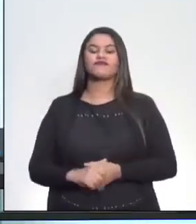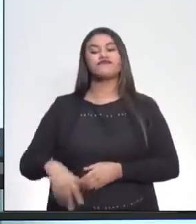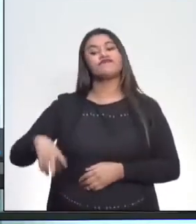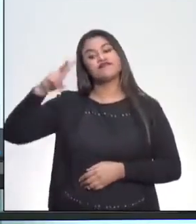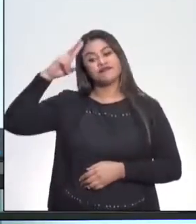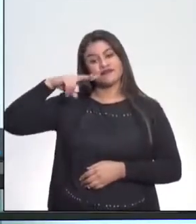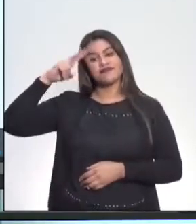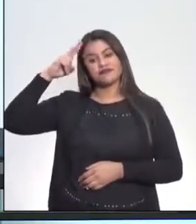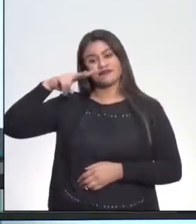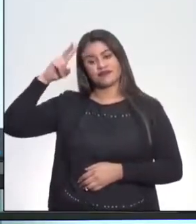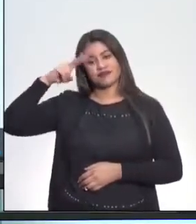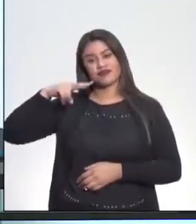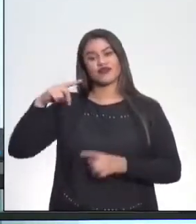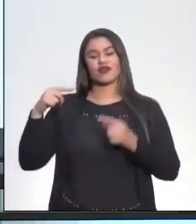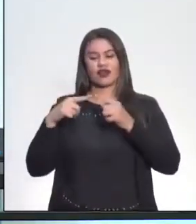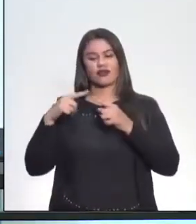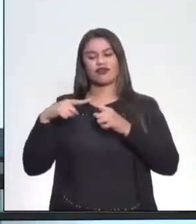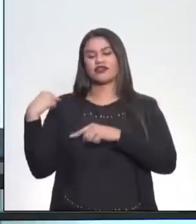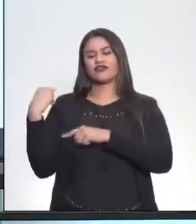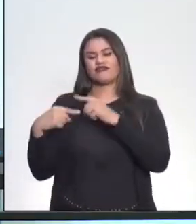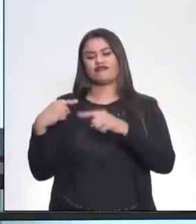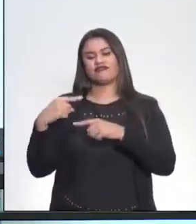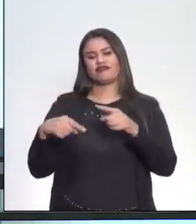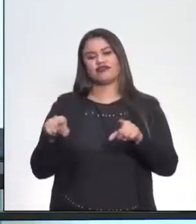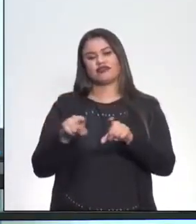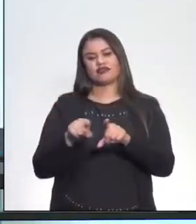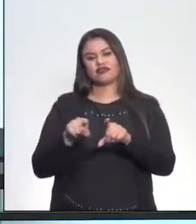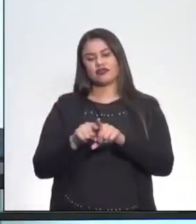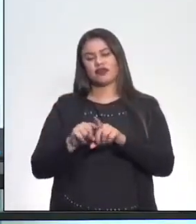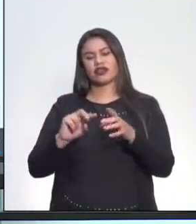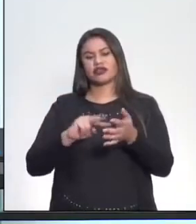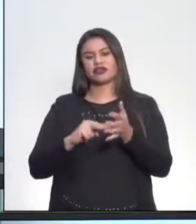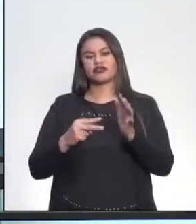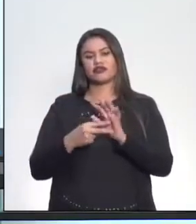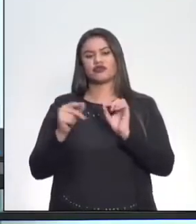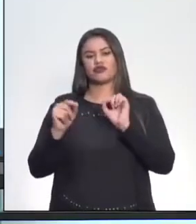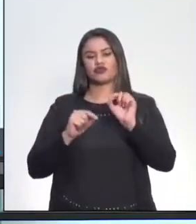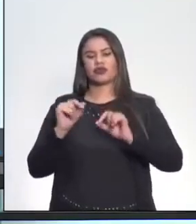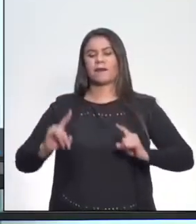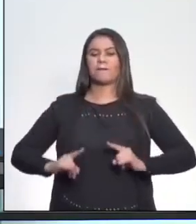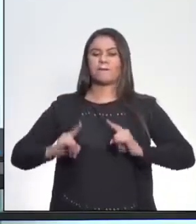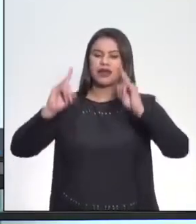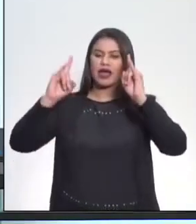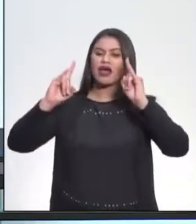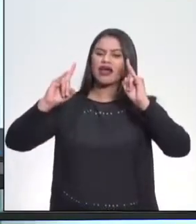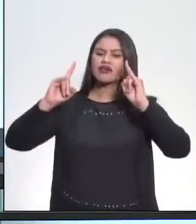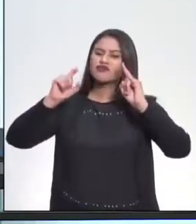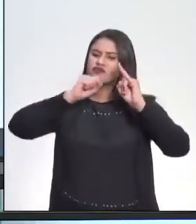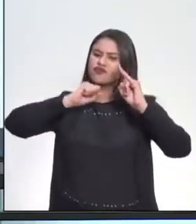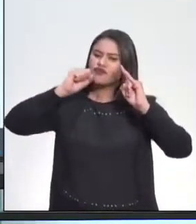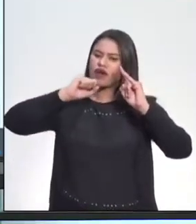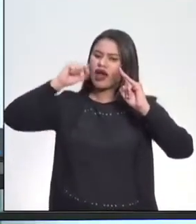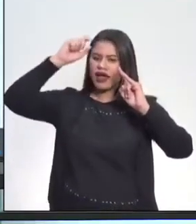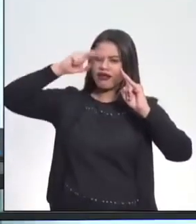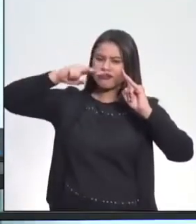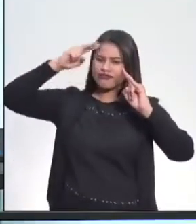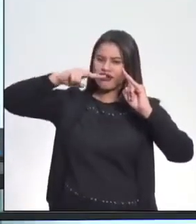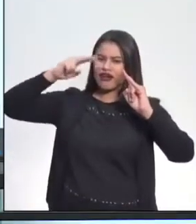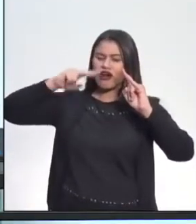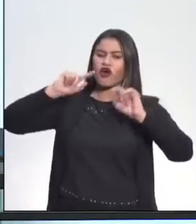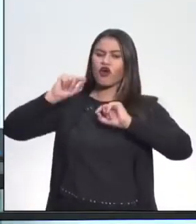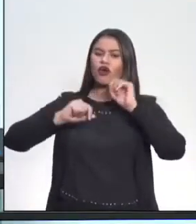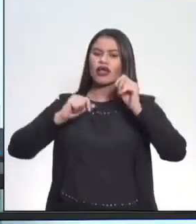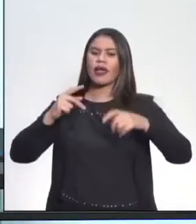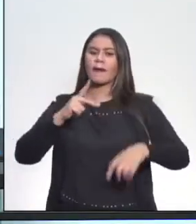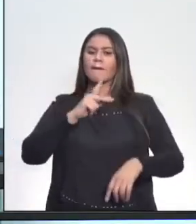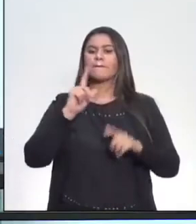tem tudo a ver com a questão da geração também. Né? Ou seja, quando nós observamos os prédios históricos, né, os patrimônios, a gente já